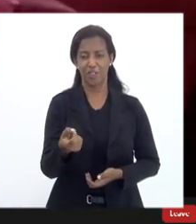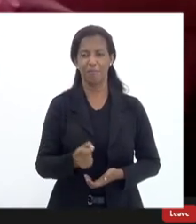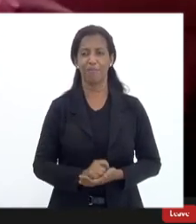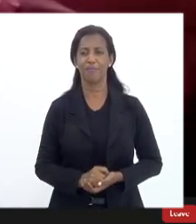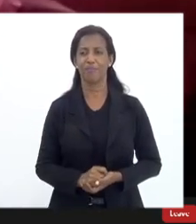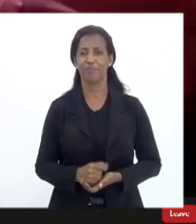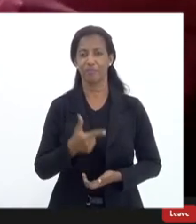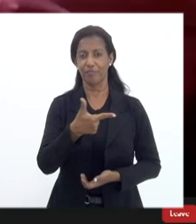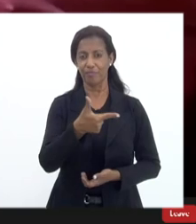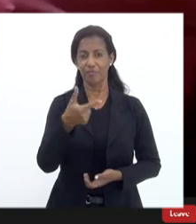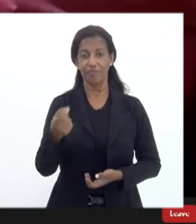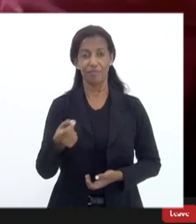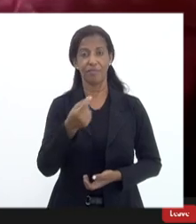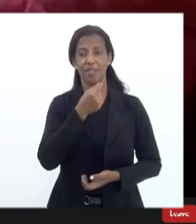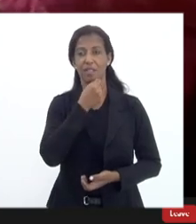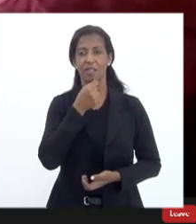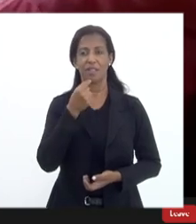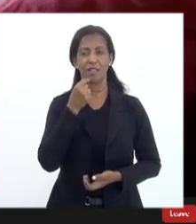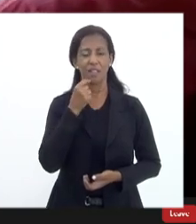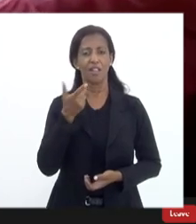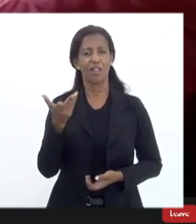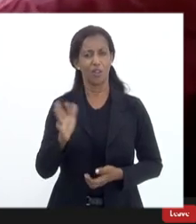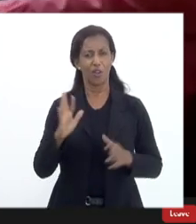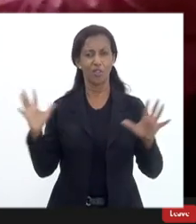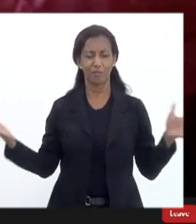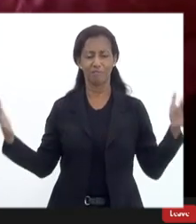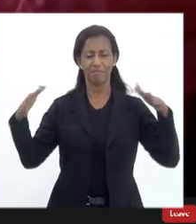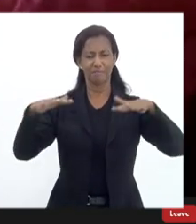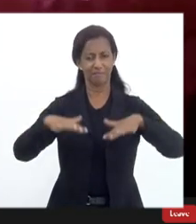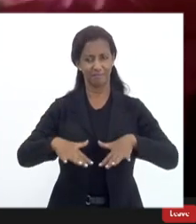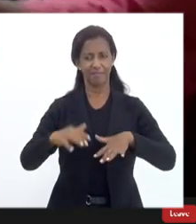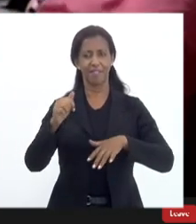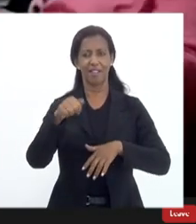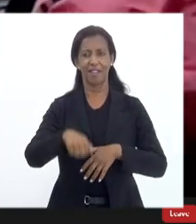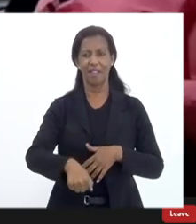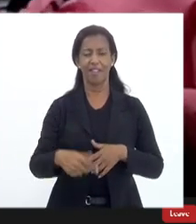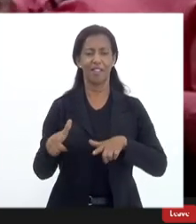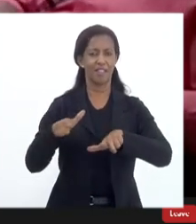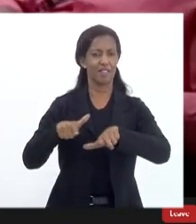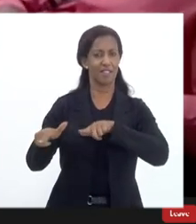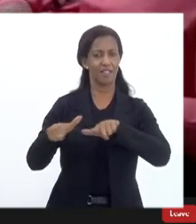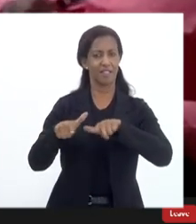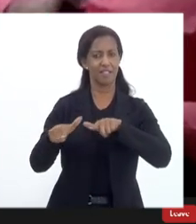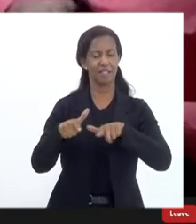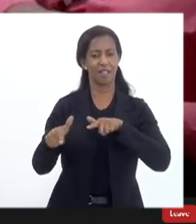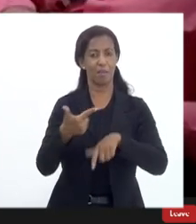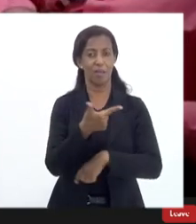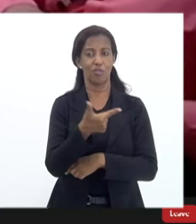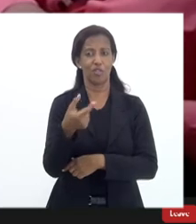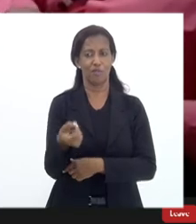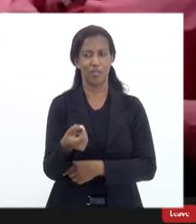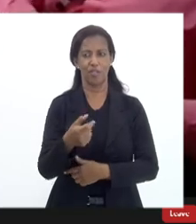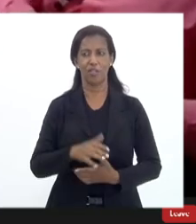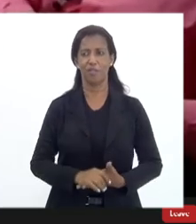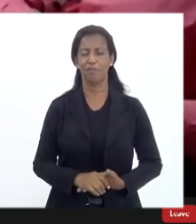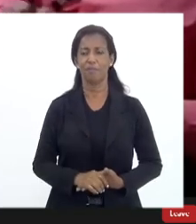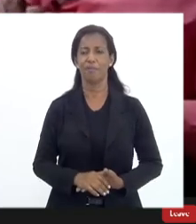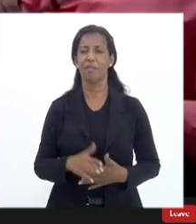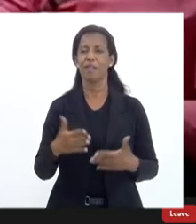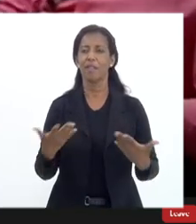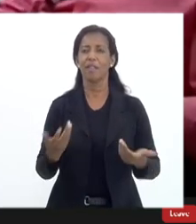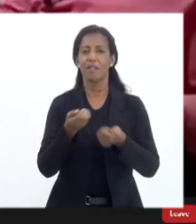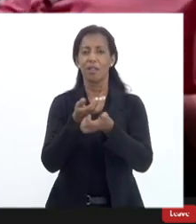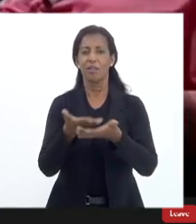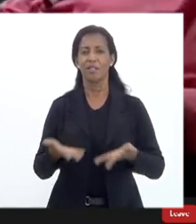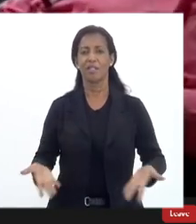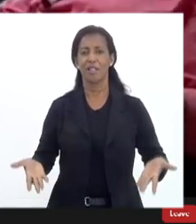Nós vamos fazer uma grande culminância das nossas unidades escolares desse trabalho no dia 20. Então, celebrando